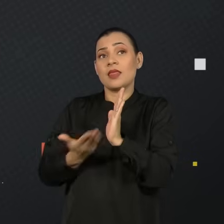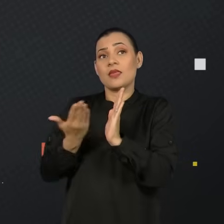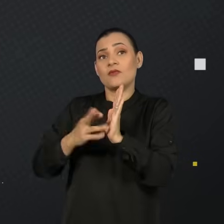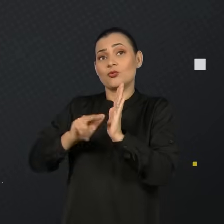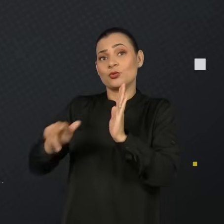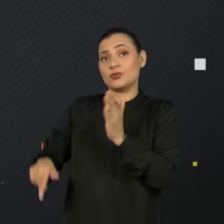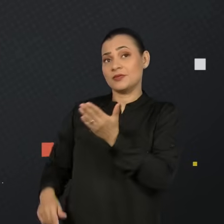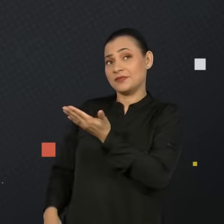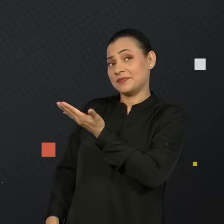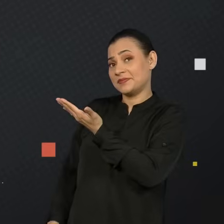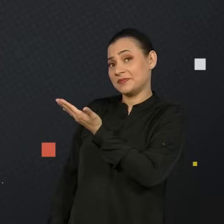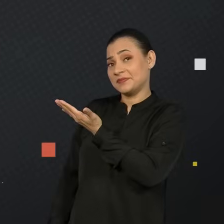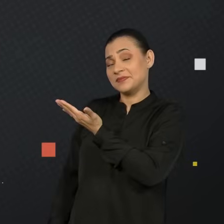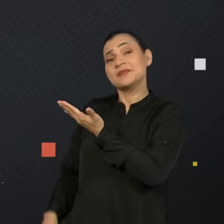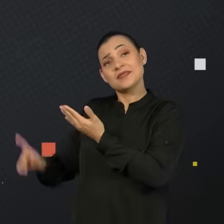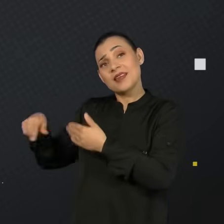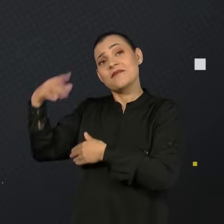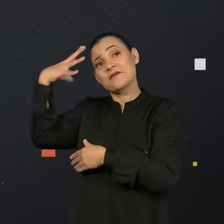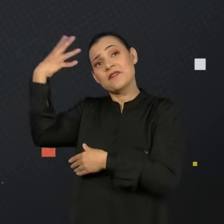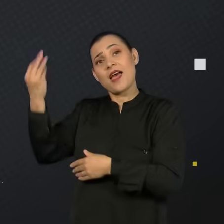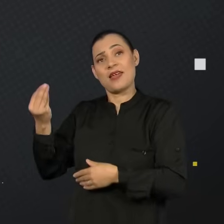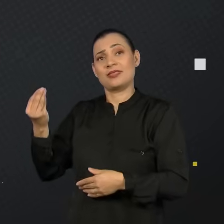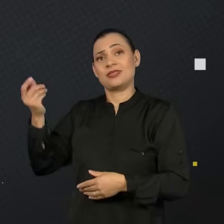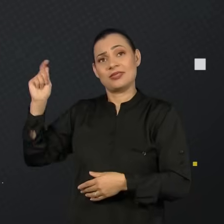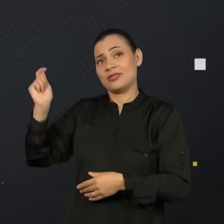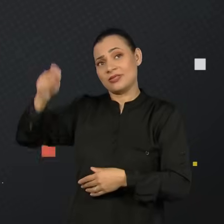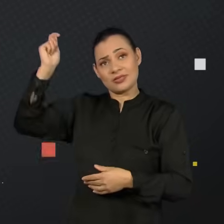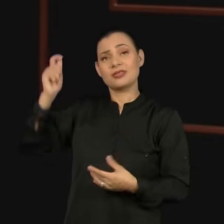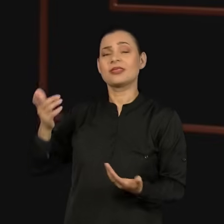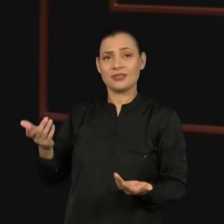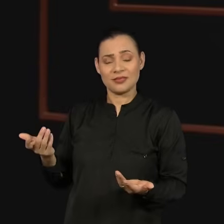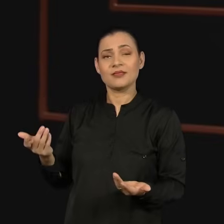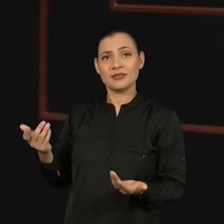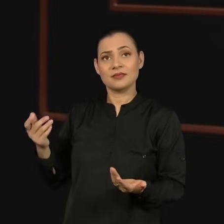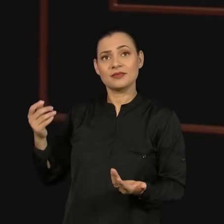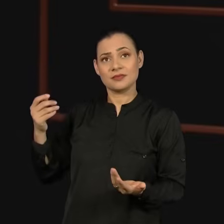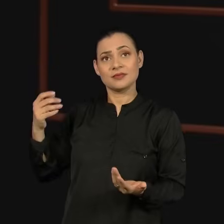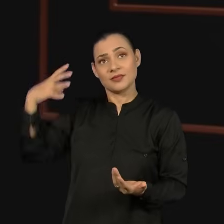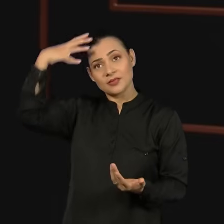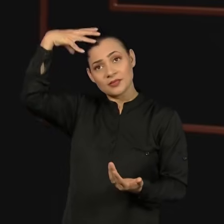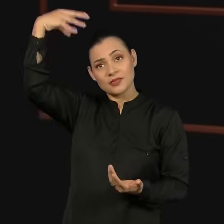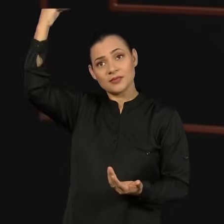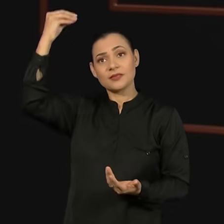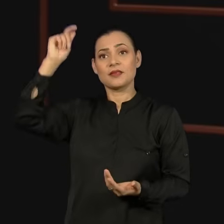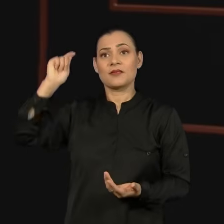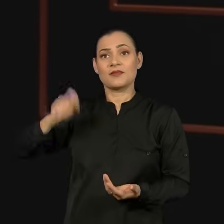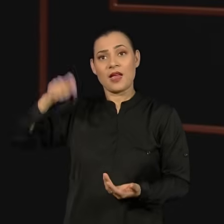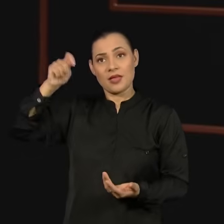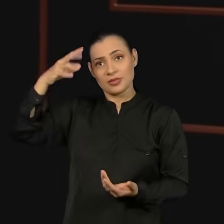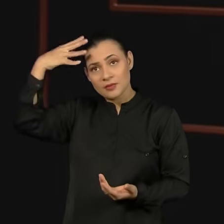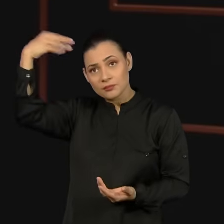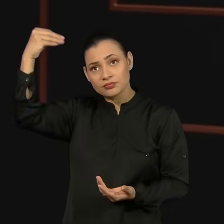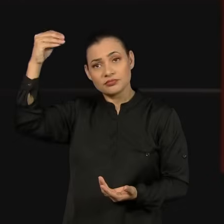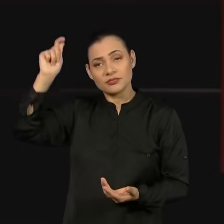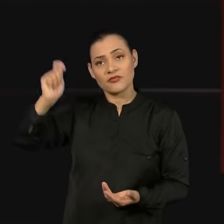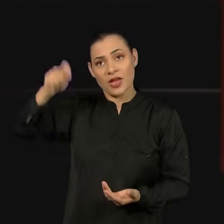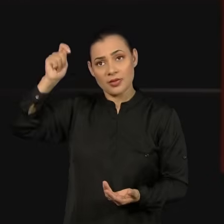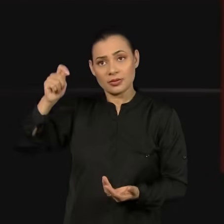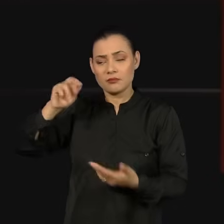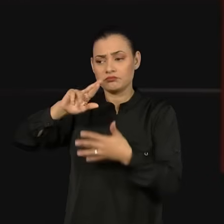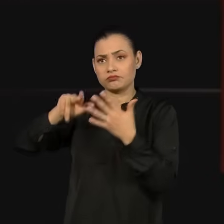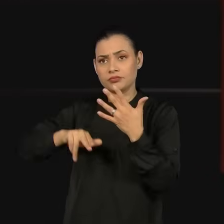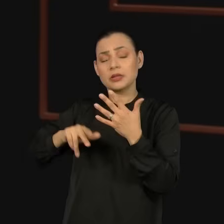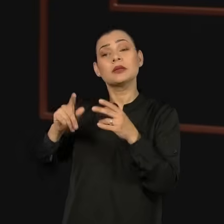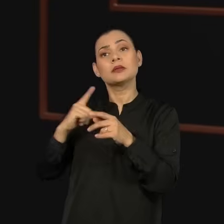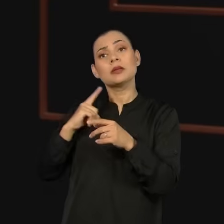livros meus que são assim, que são personagens de história, de contos de fada em outras situações.